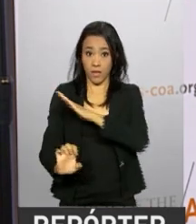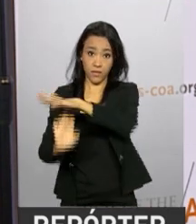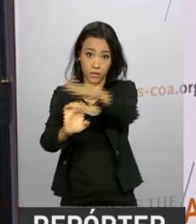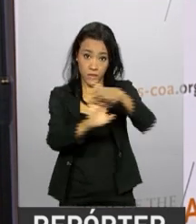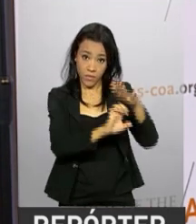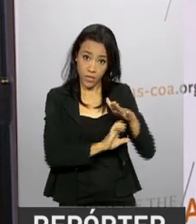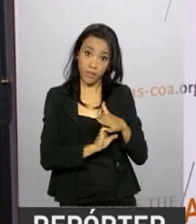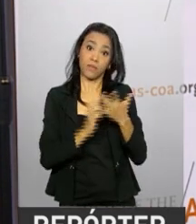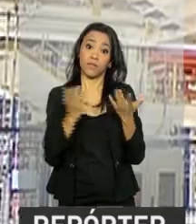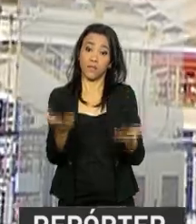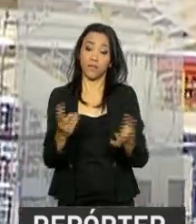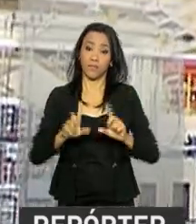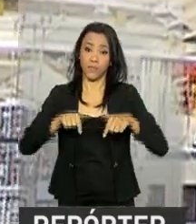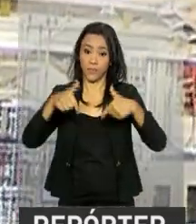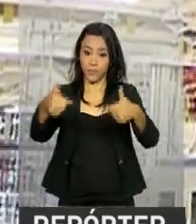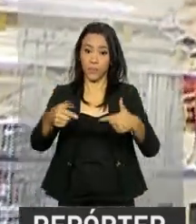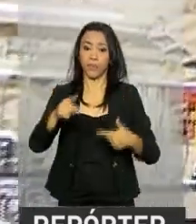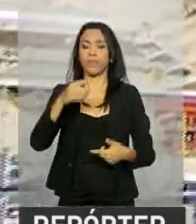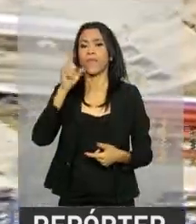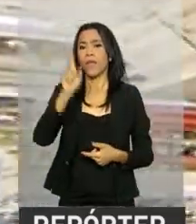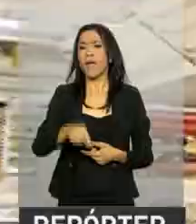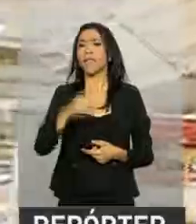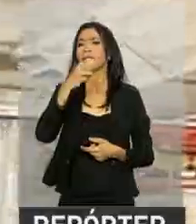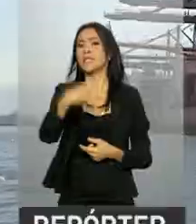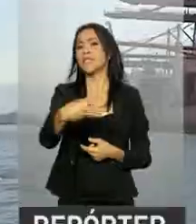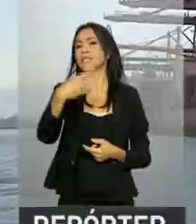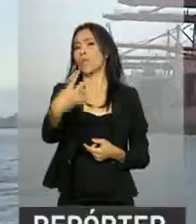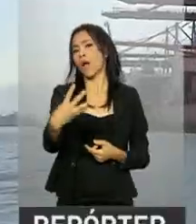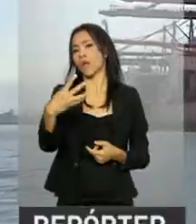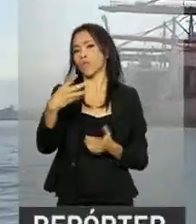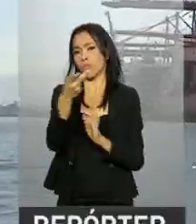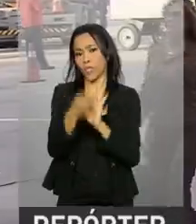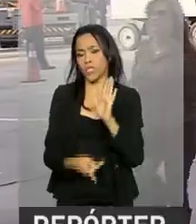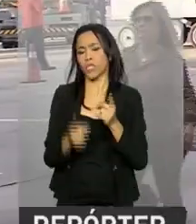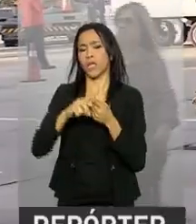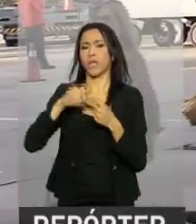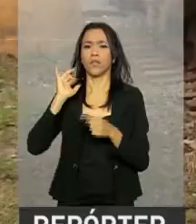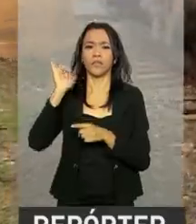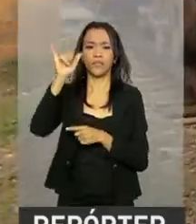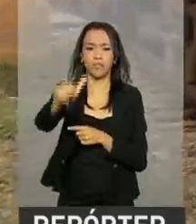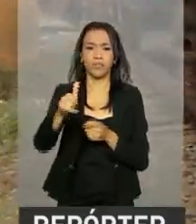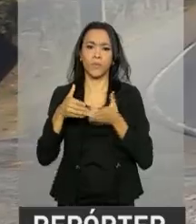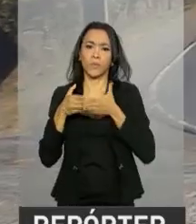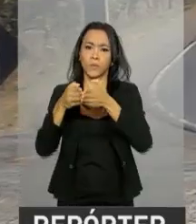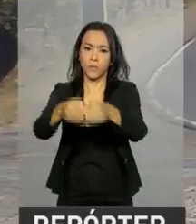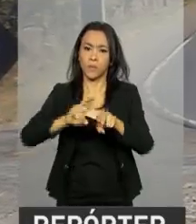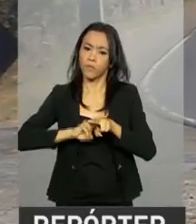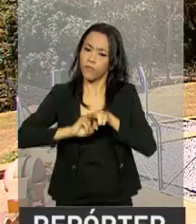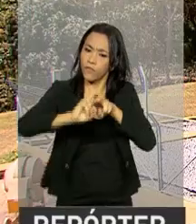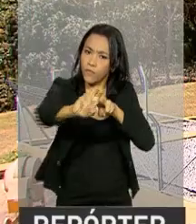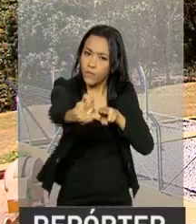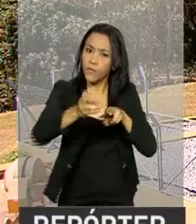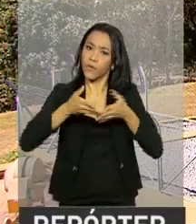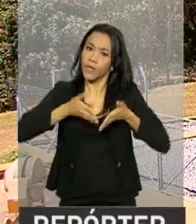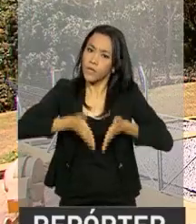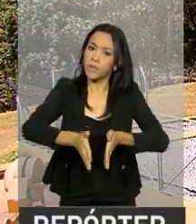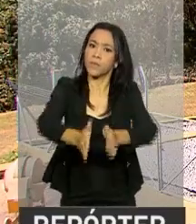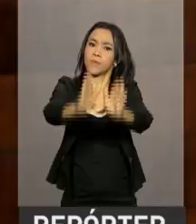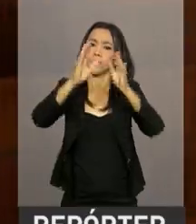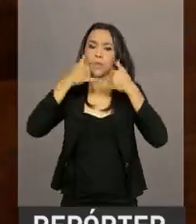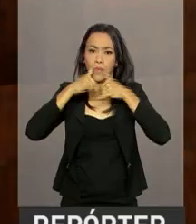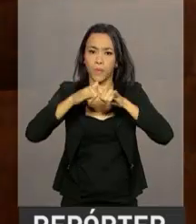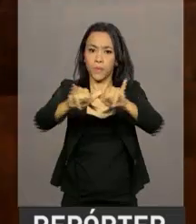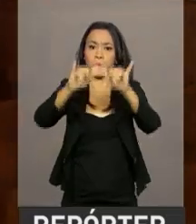a iniciativa privada são 34 projetos inclui portos aeroportos ferrovias rodovias saneamento básico